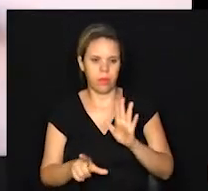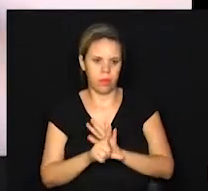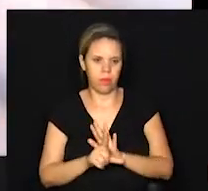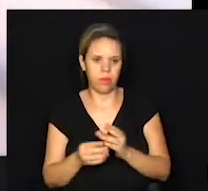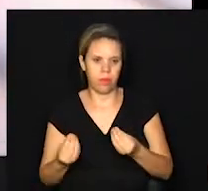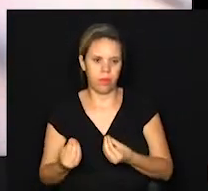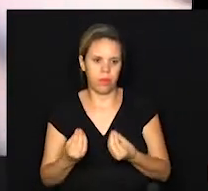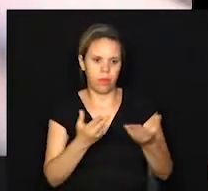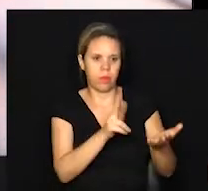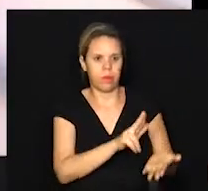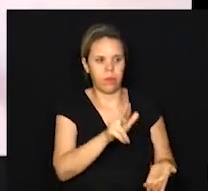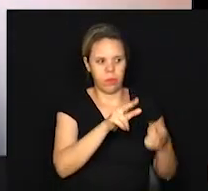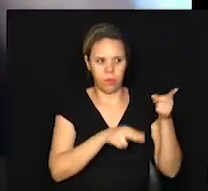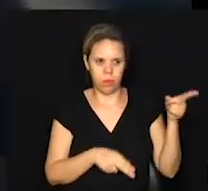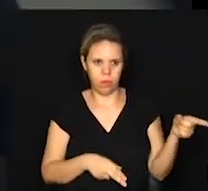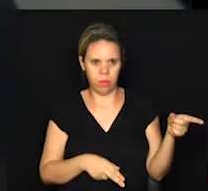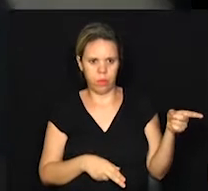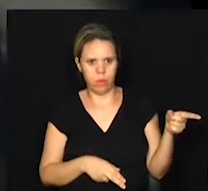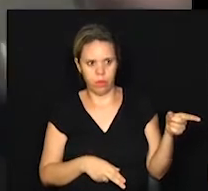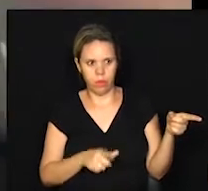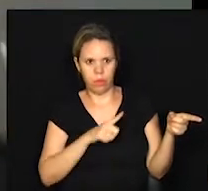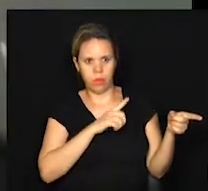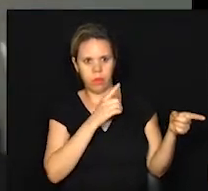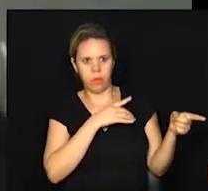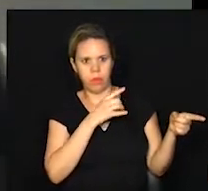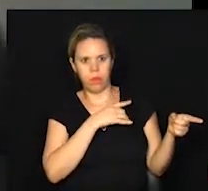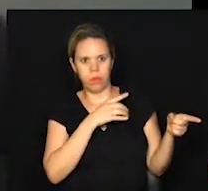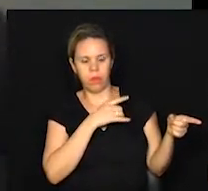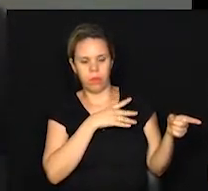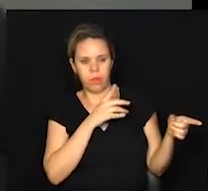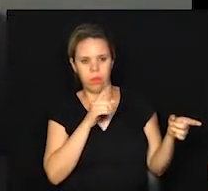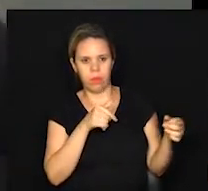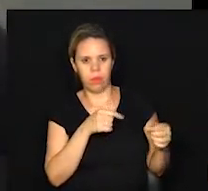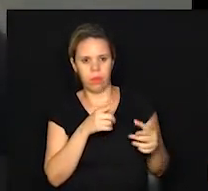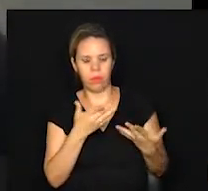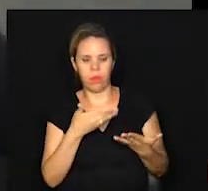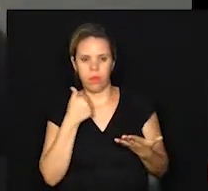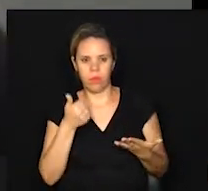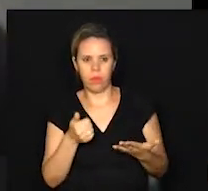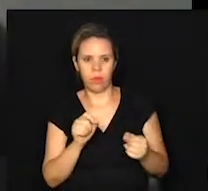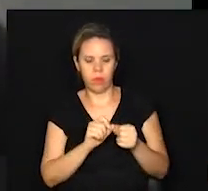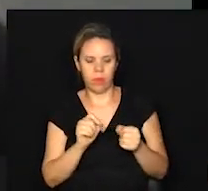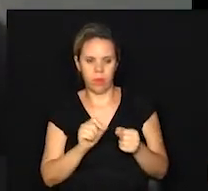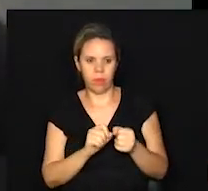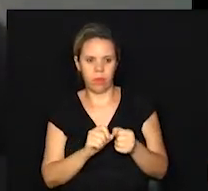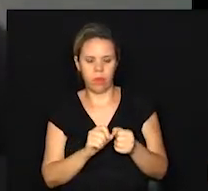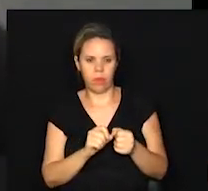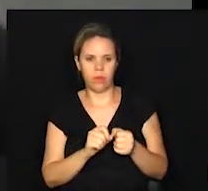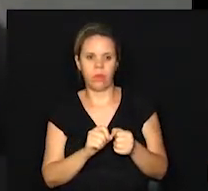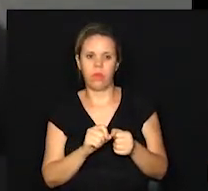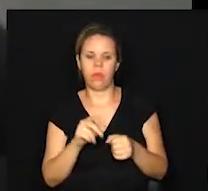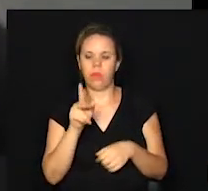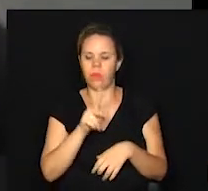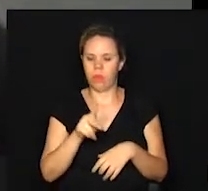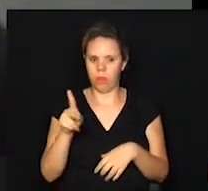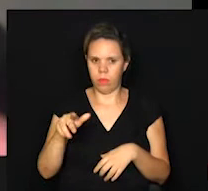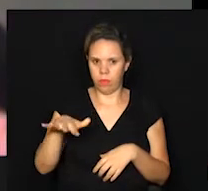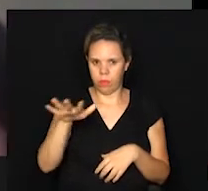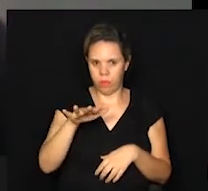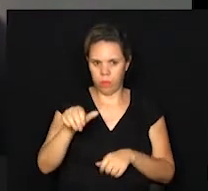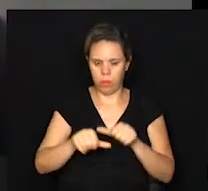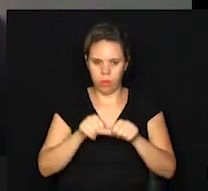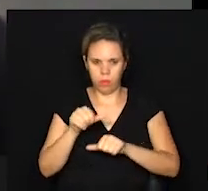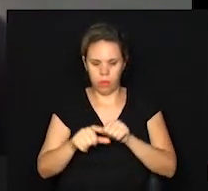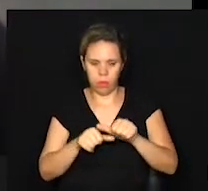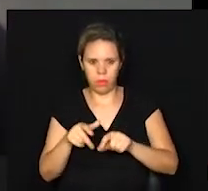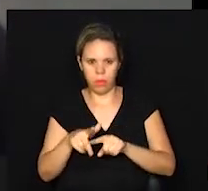encaminhou para a universidade. Ela temia comprar essa briga, ela preferiu que houvesse um encaminhamento pedagógico, talvez num tom